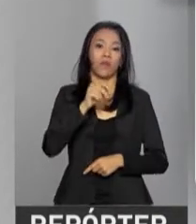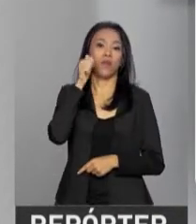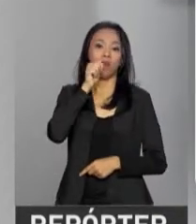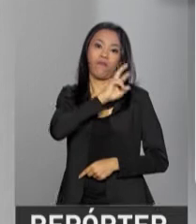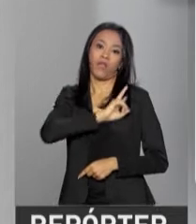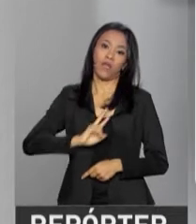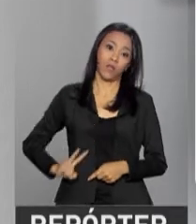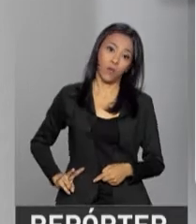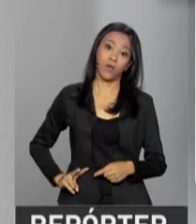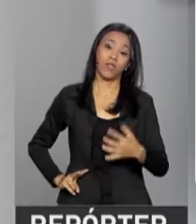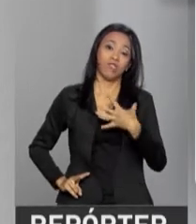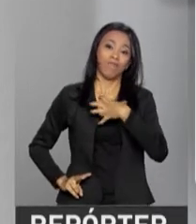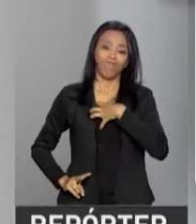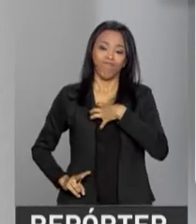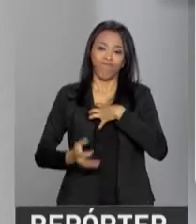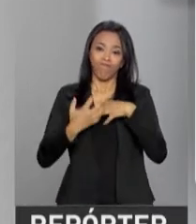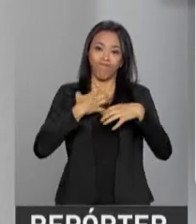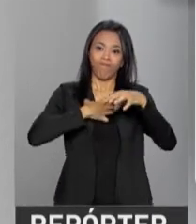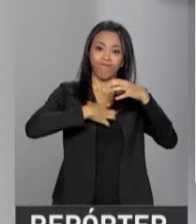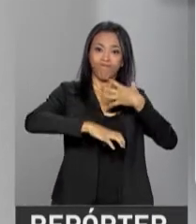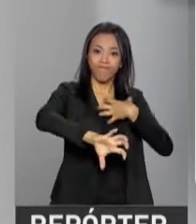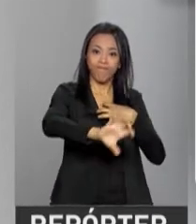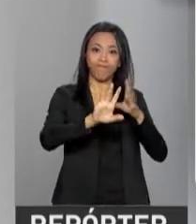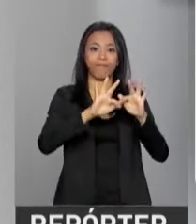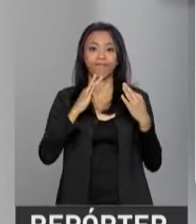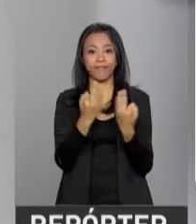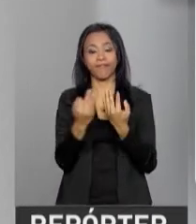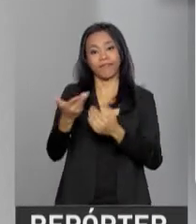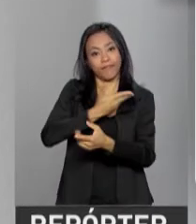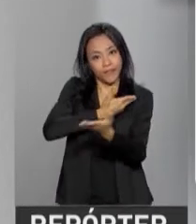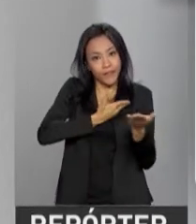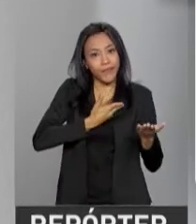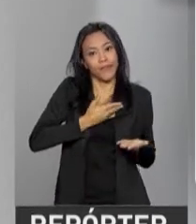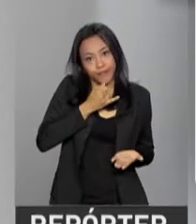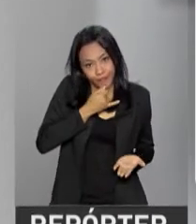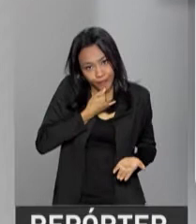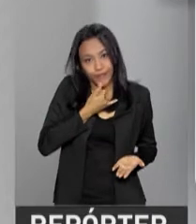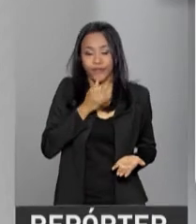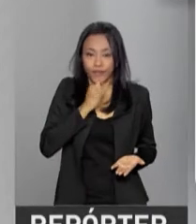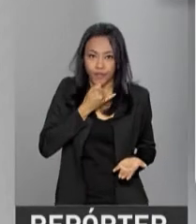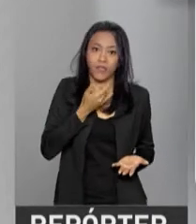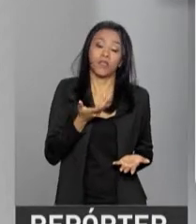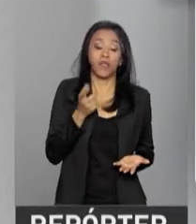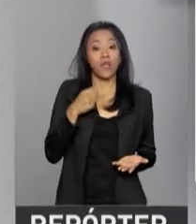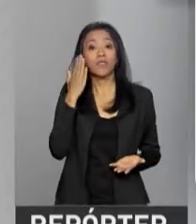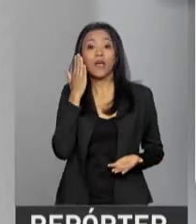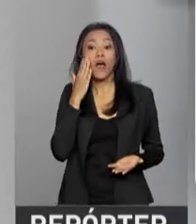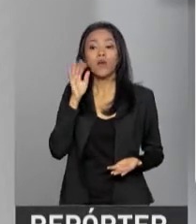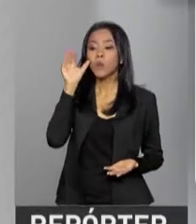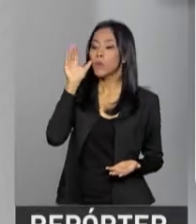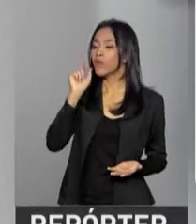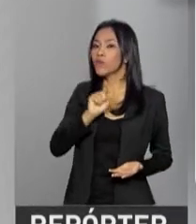e se solidarizou com familiares e amigos ele destacou que acompanha a apuração dos fatos para a punição